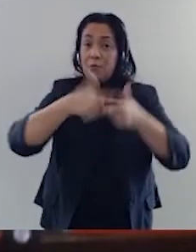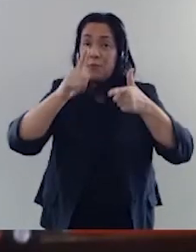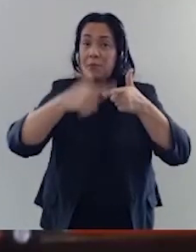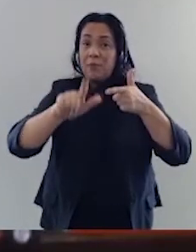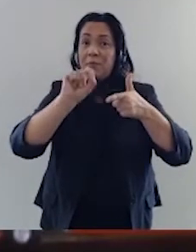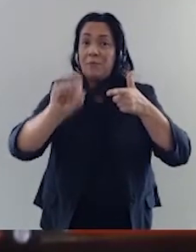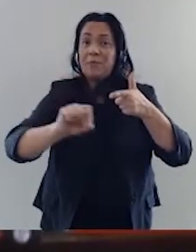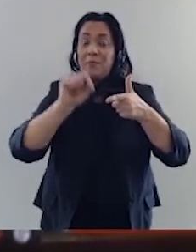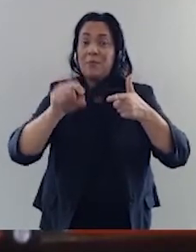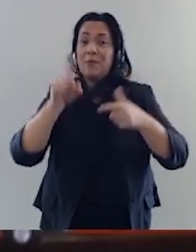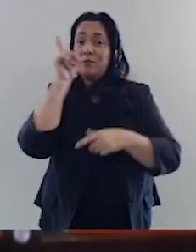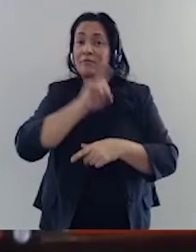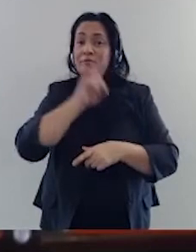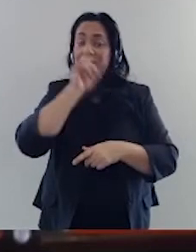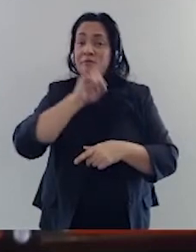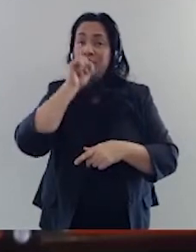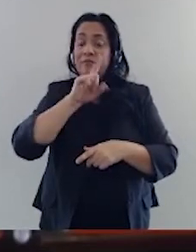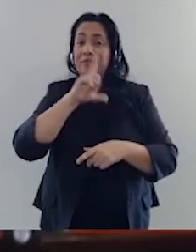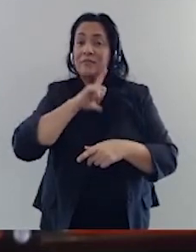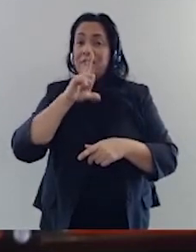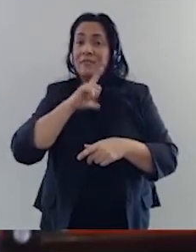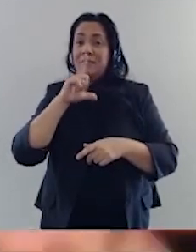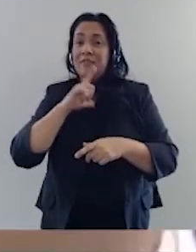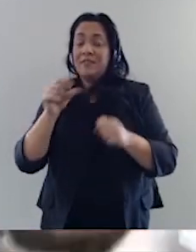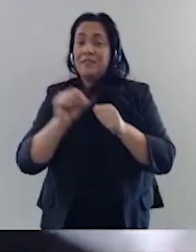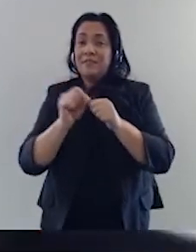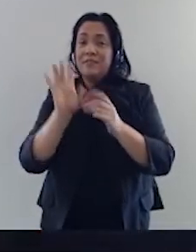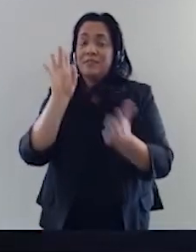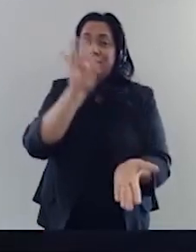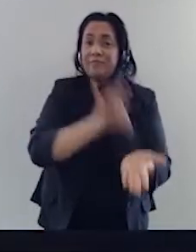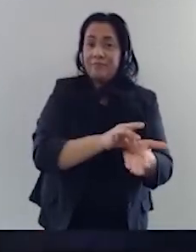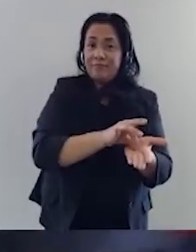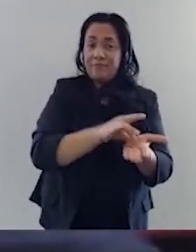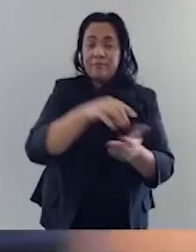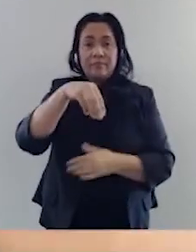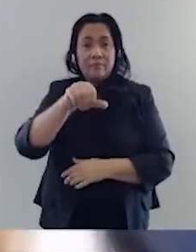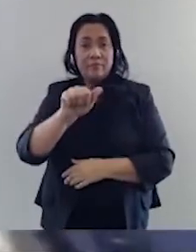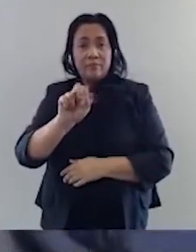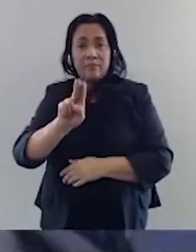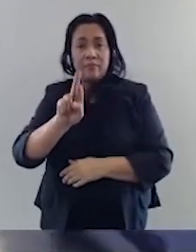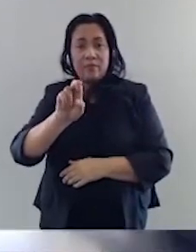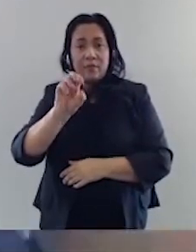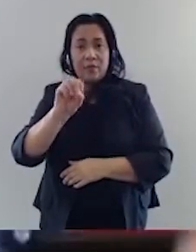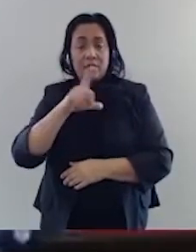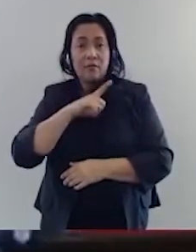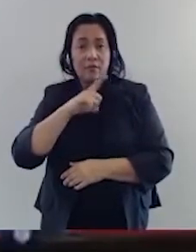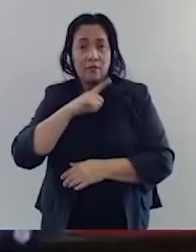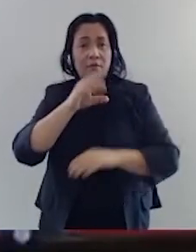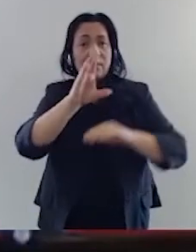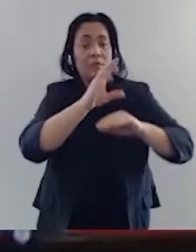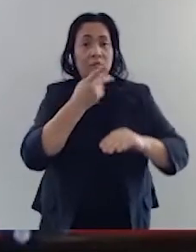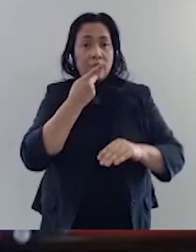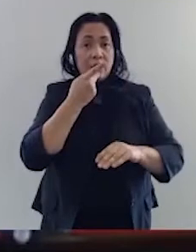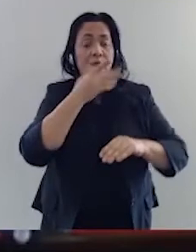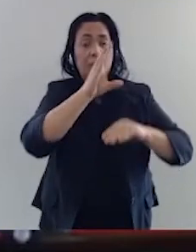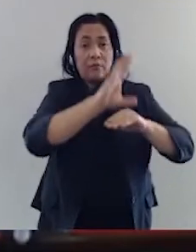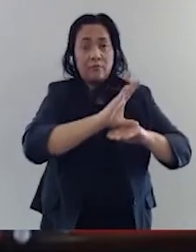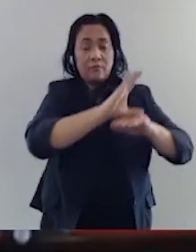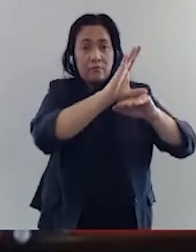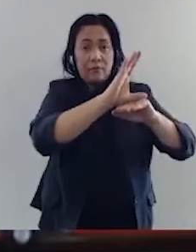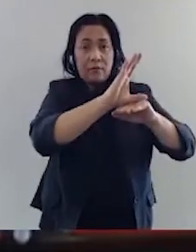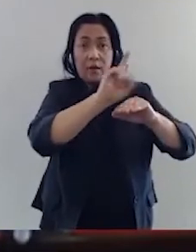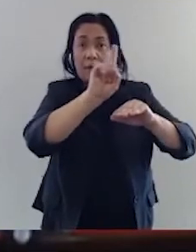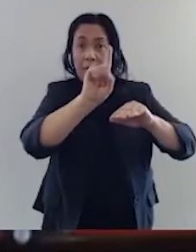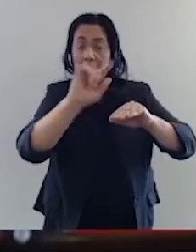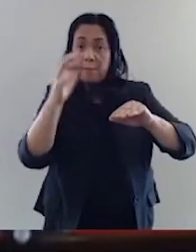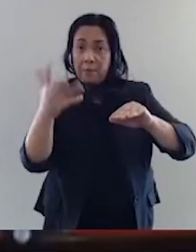a constatação de Capelletti foi de que nós tínhamos e temos uma Constituição notável, mas o grande desafio seria